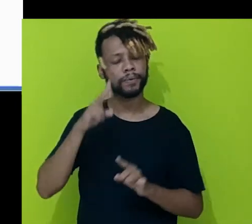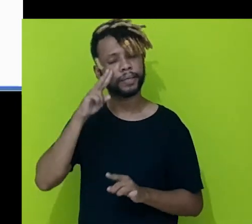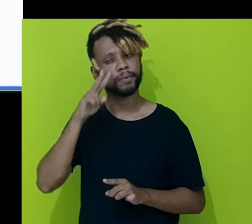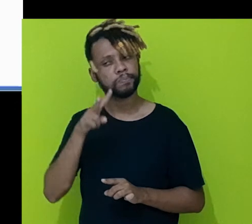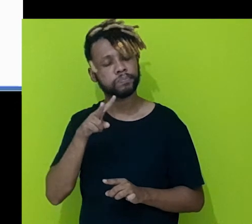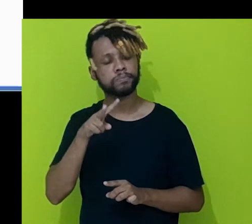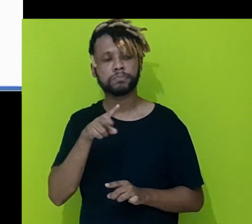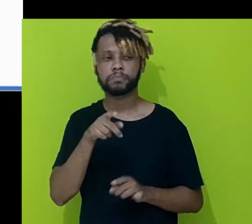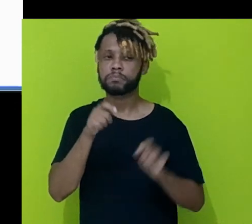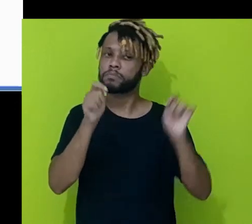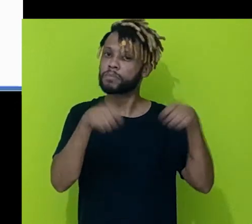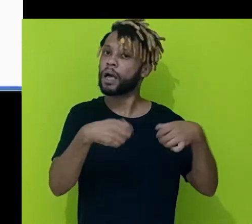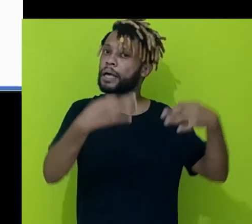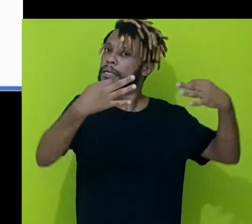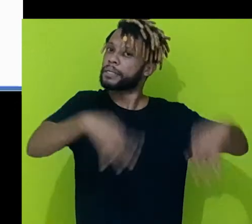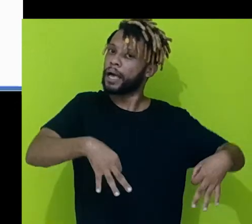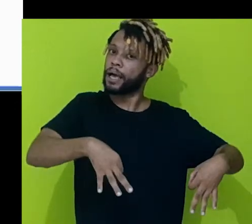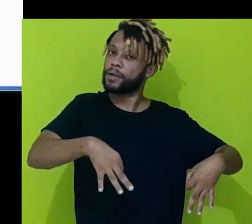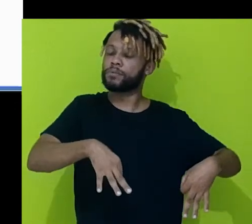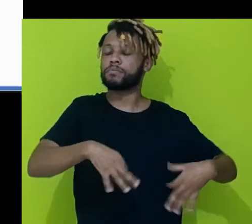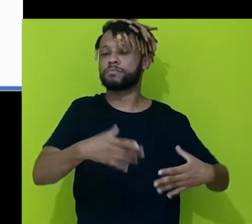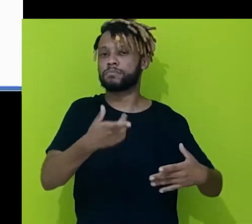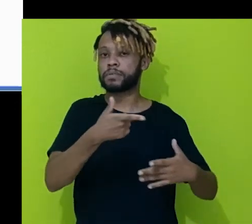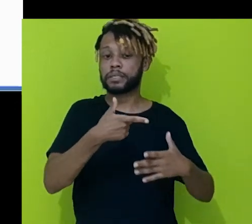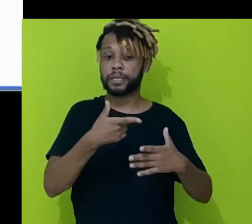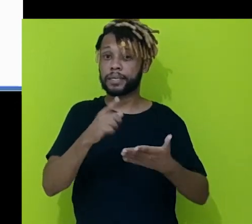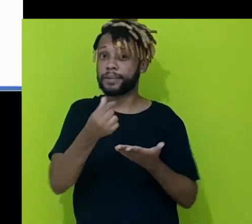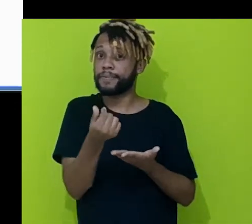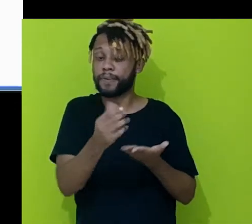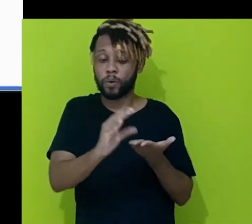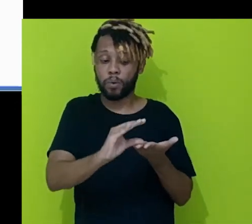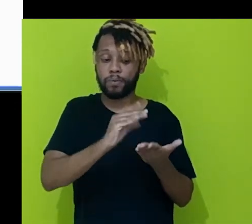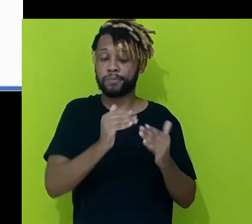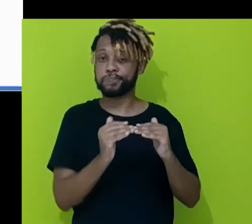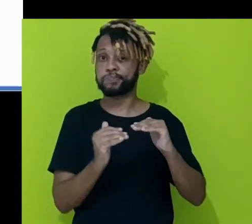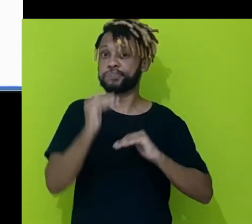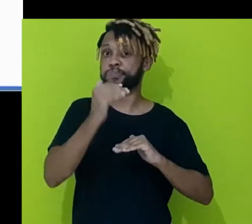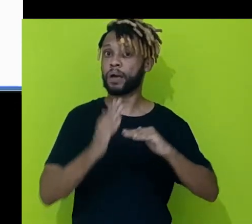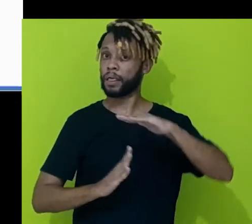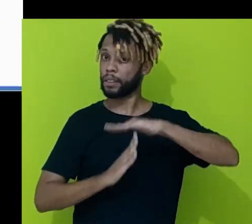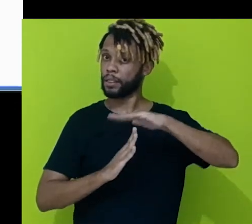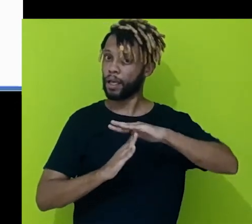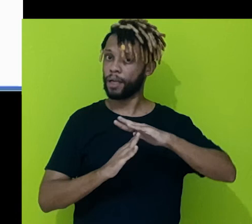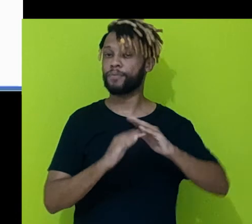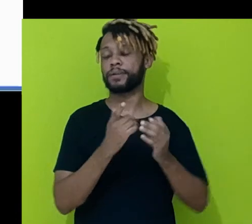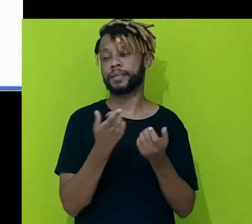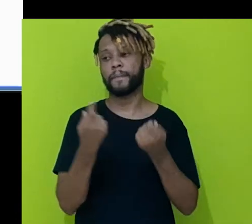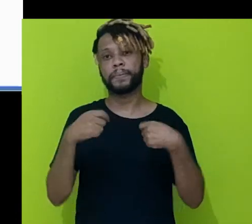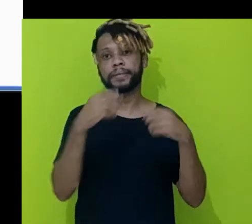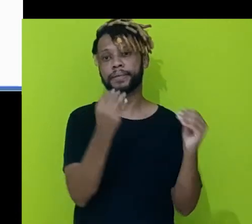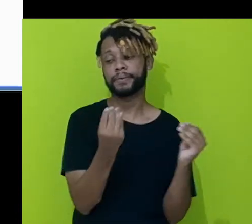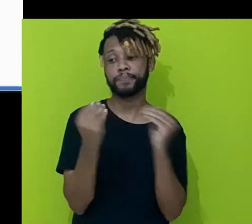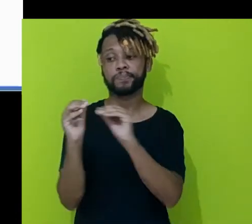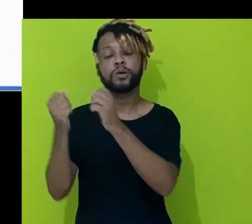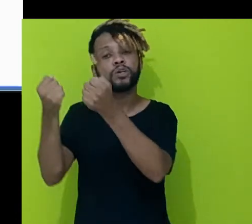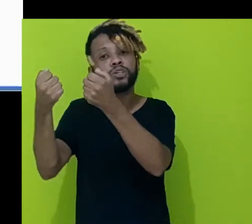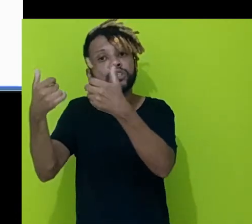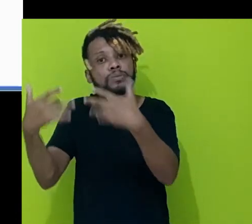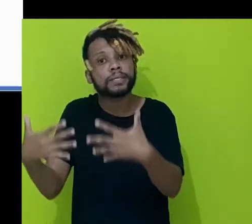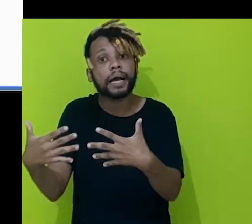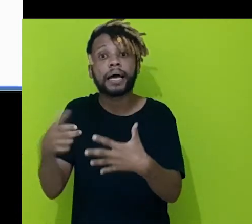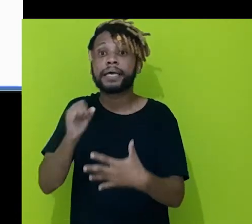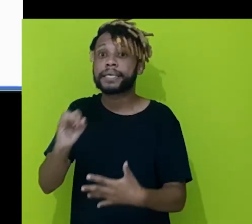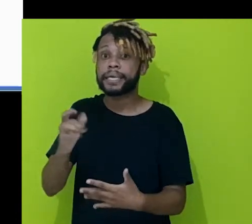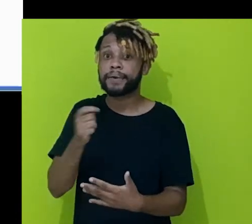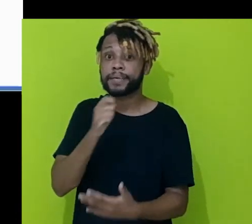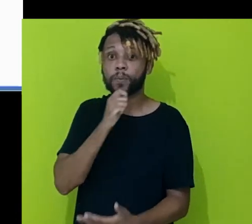valor ultrapasse o teto sugerido, você justifica essa informação aqui nesse campo de detalhamento. Se você